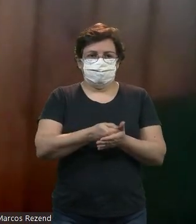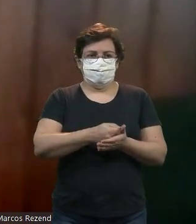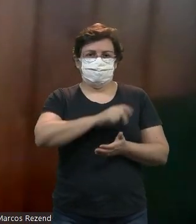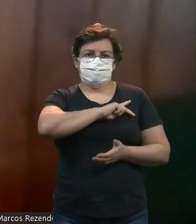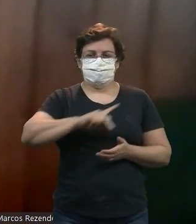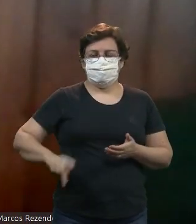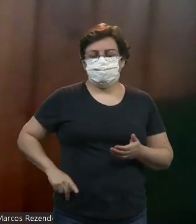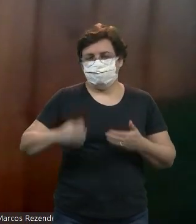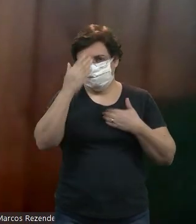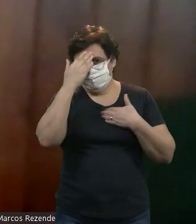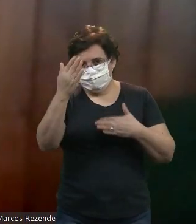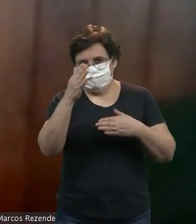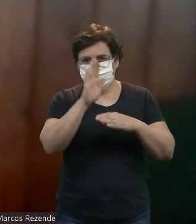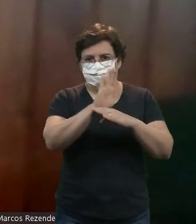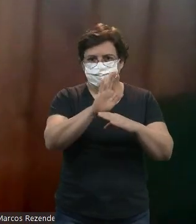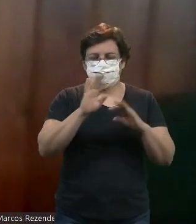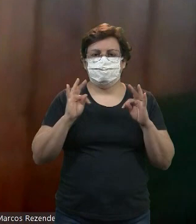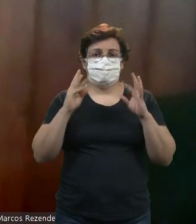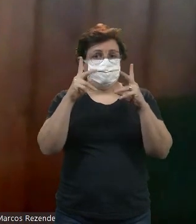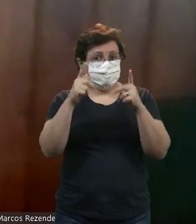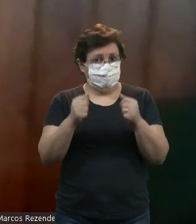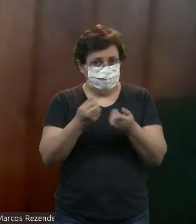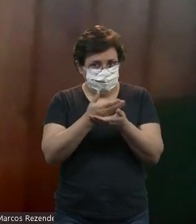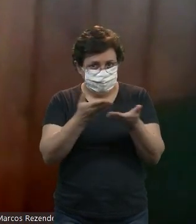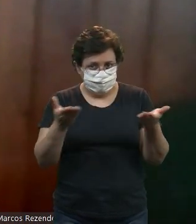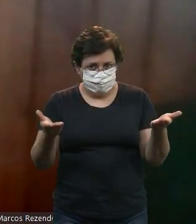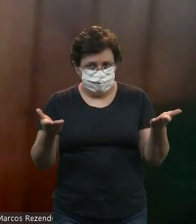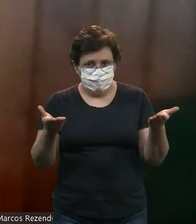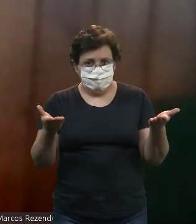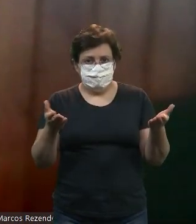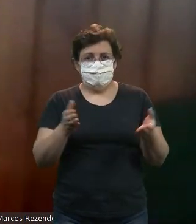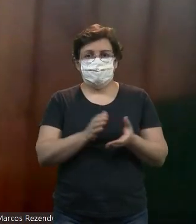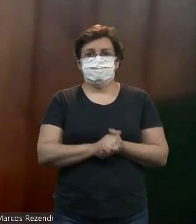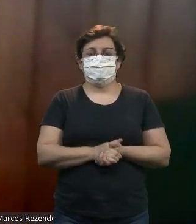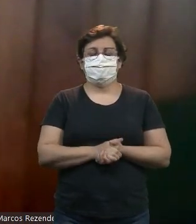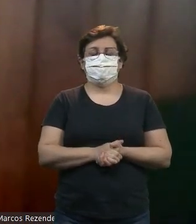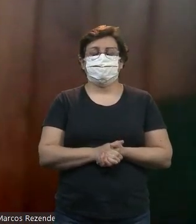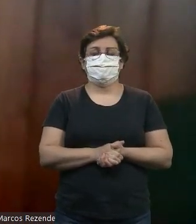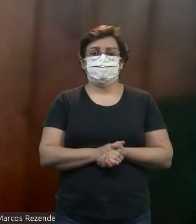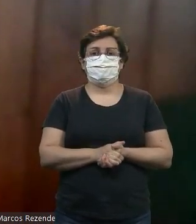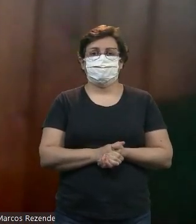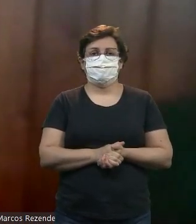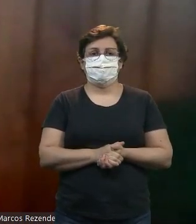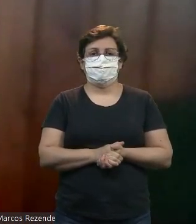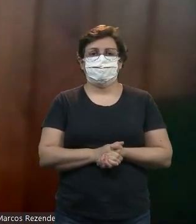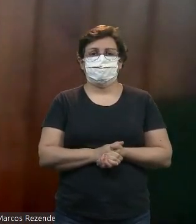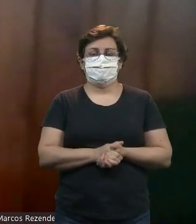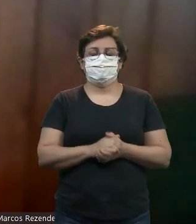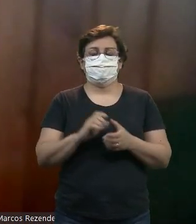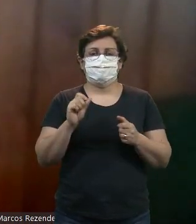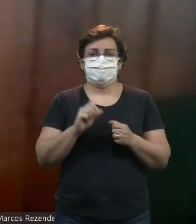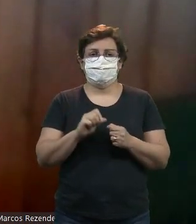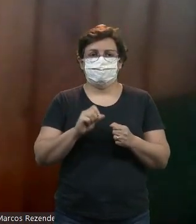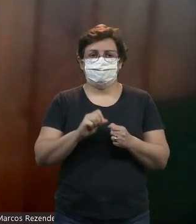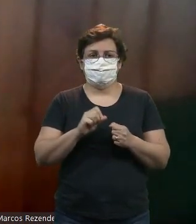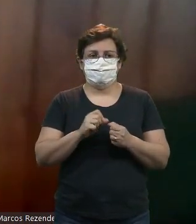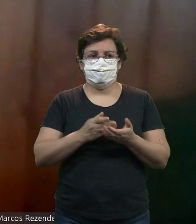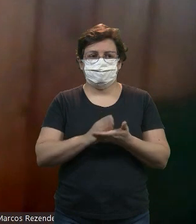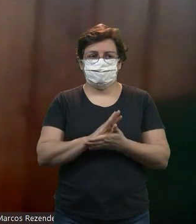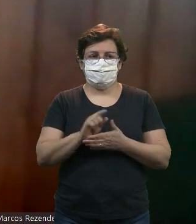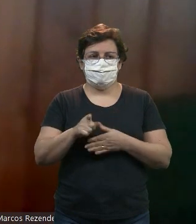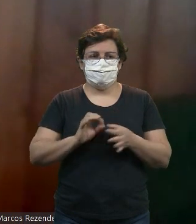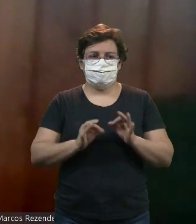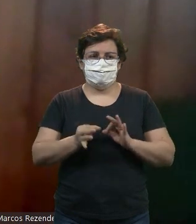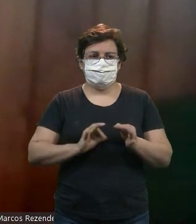presidência agradece a contribuição e a colaboração de todos os senhores vereadores que proporcionaram a aprovação